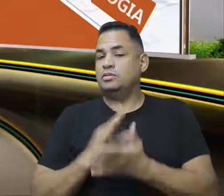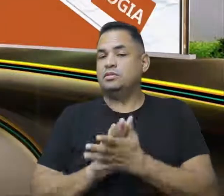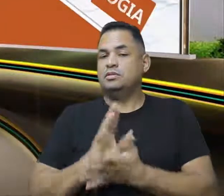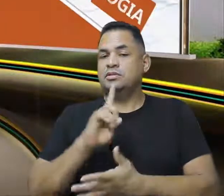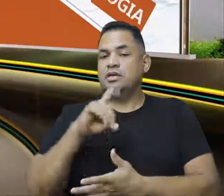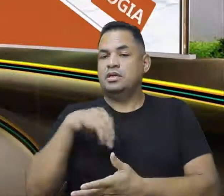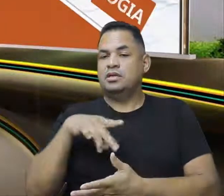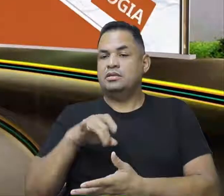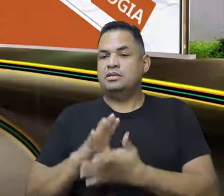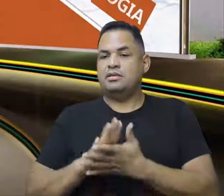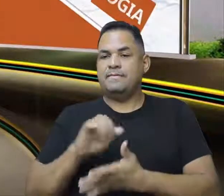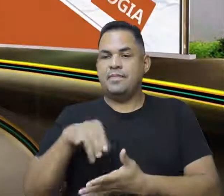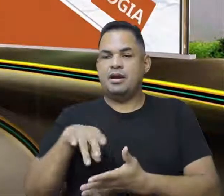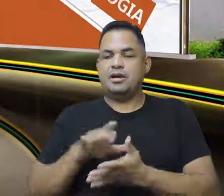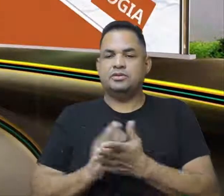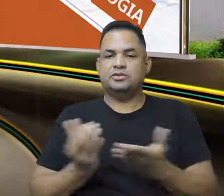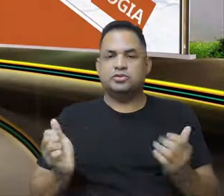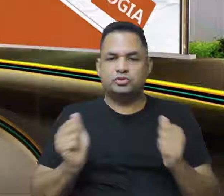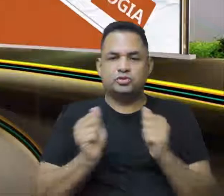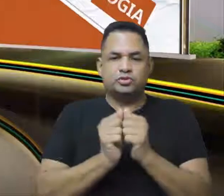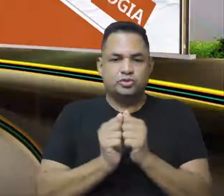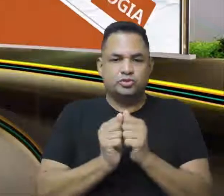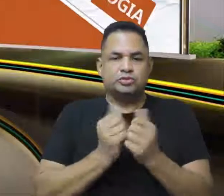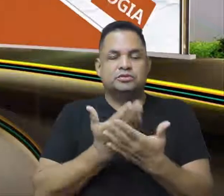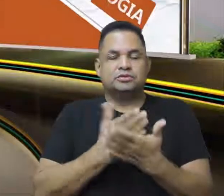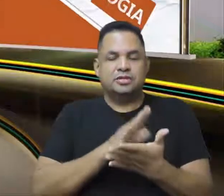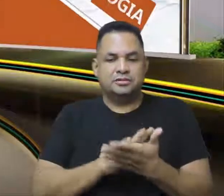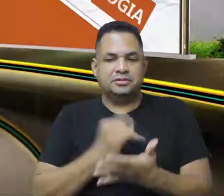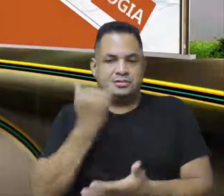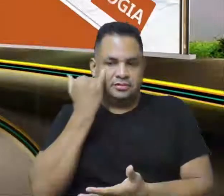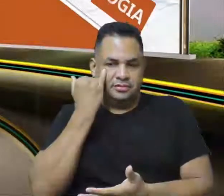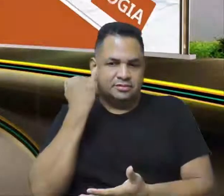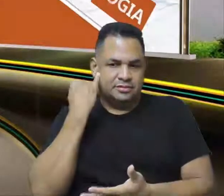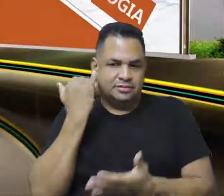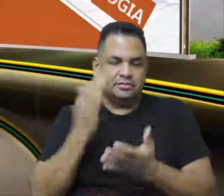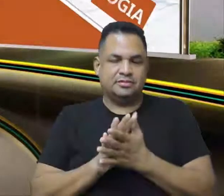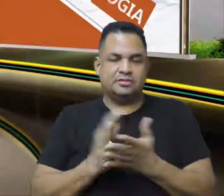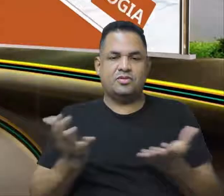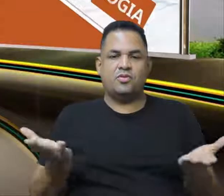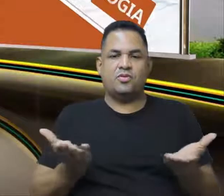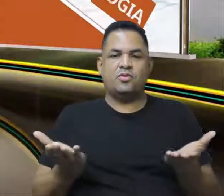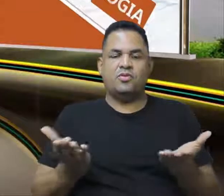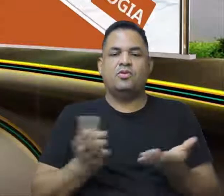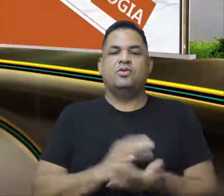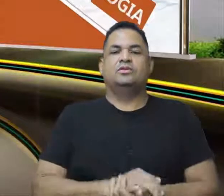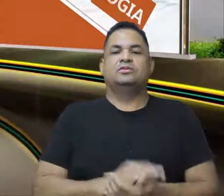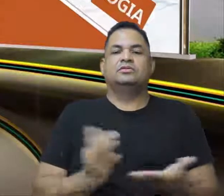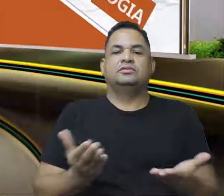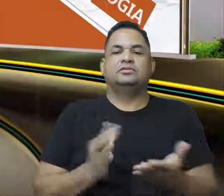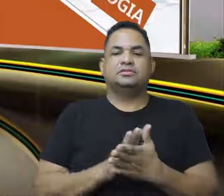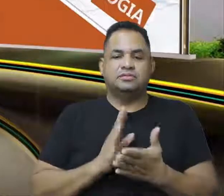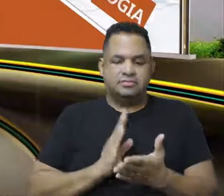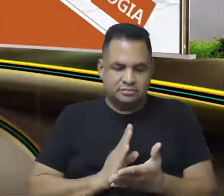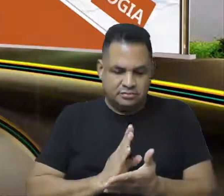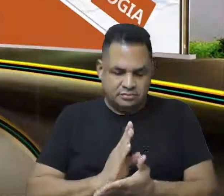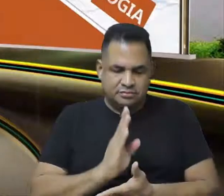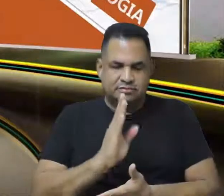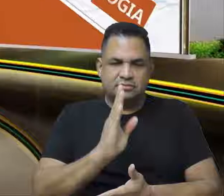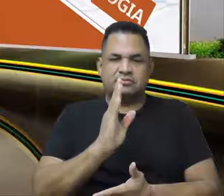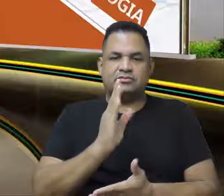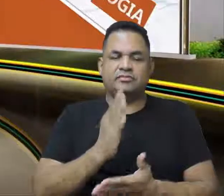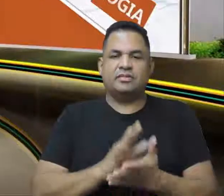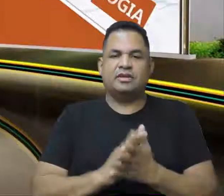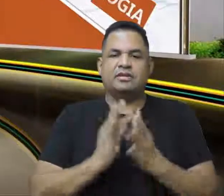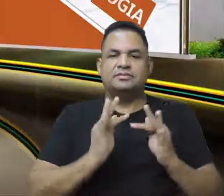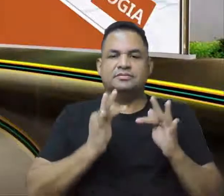Maia e estou aqui com o nosso intérprete Sâmio. E hoje, galerinha, a gente está já caminhando aí